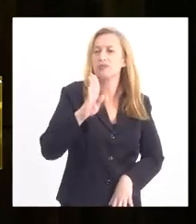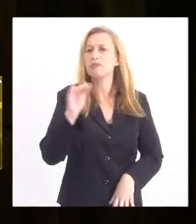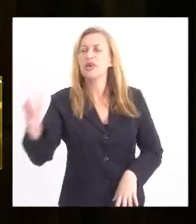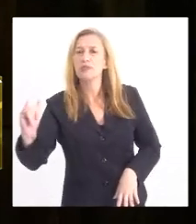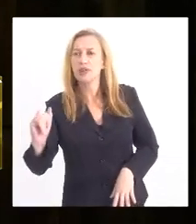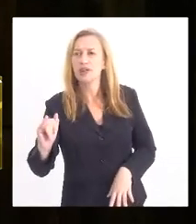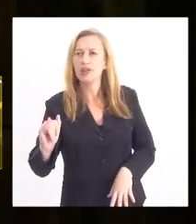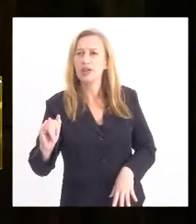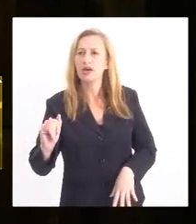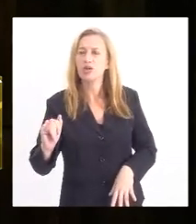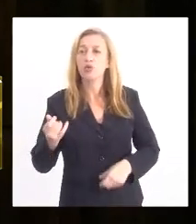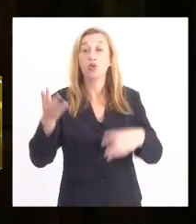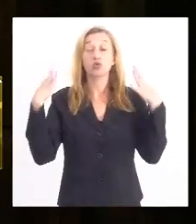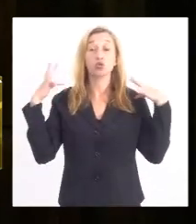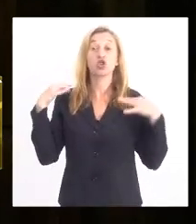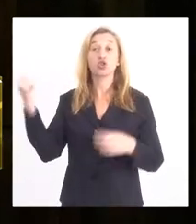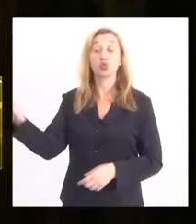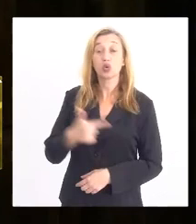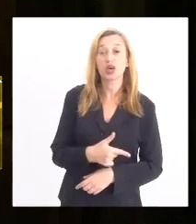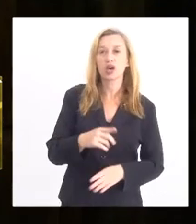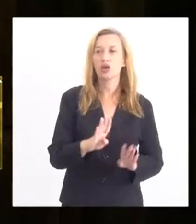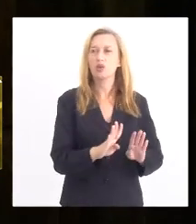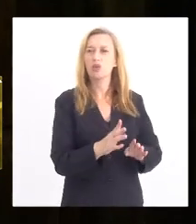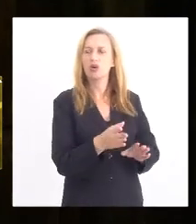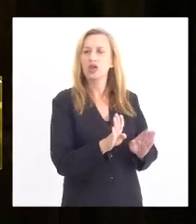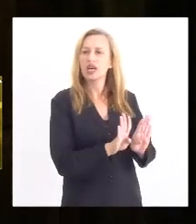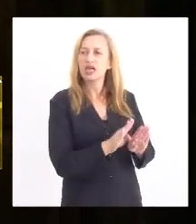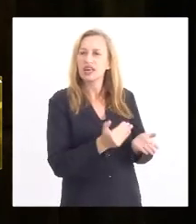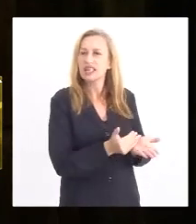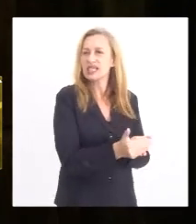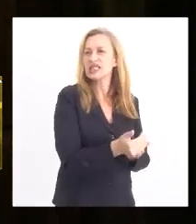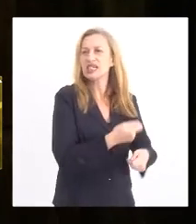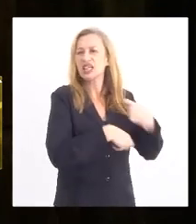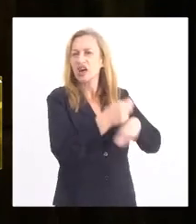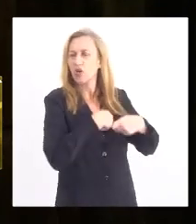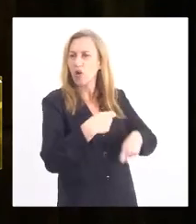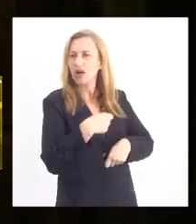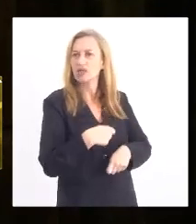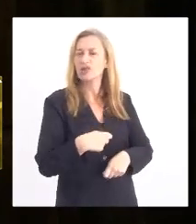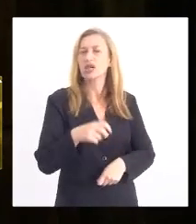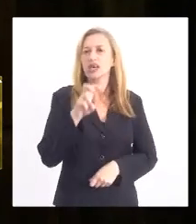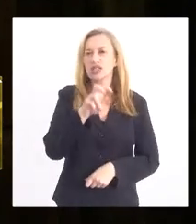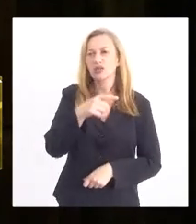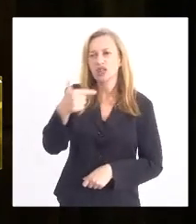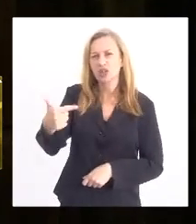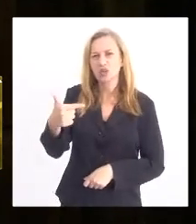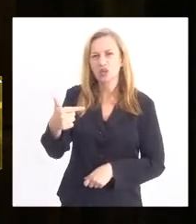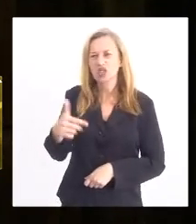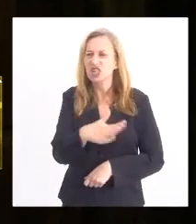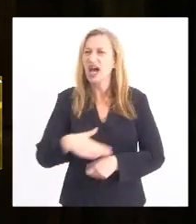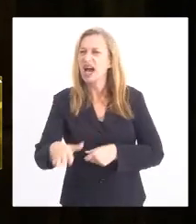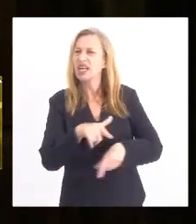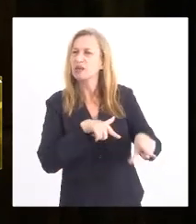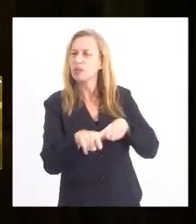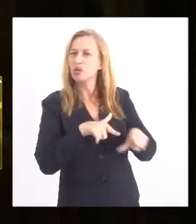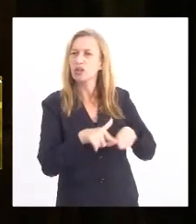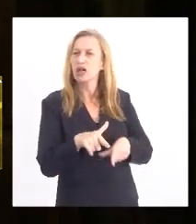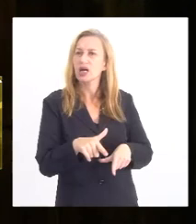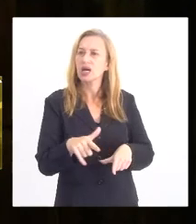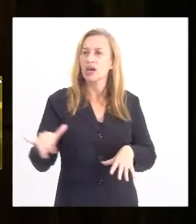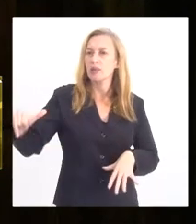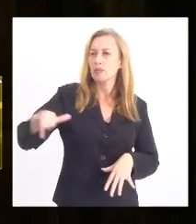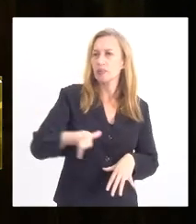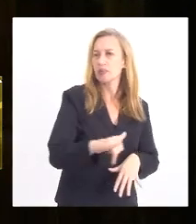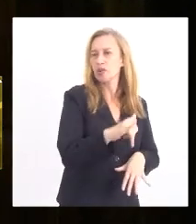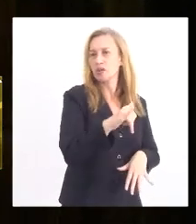do que o agronegócio no Brasil e envolvendo muito mais pessoas 52 itens da cadeia produtiva do piloto de avião o piloto